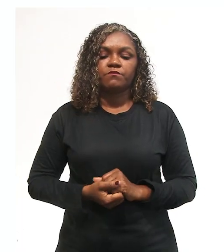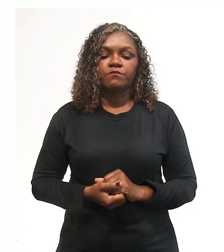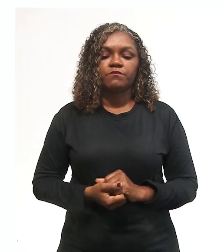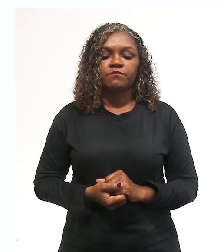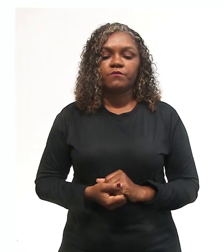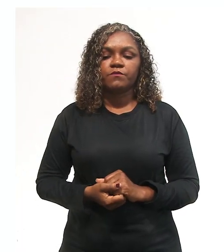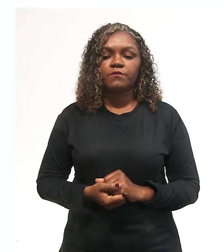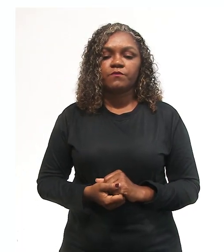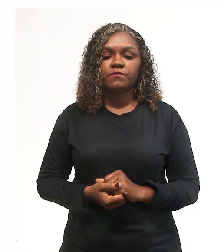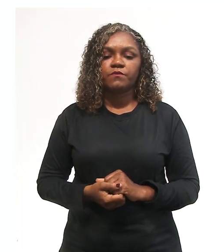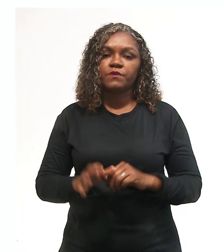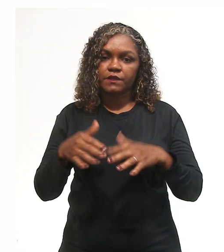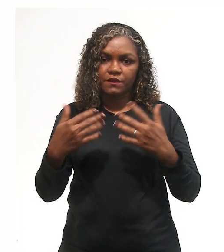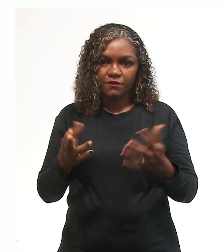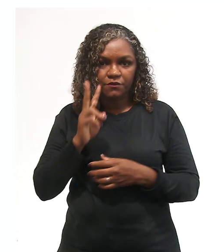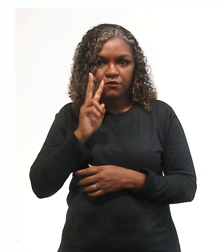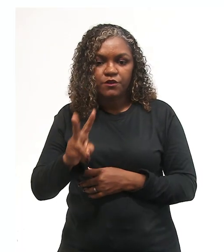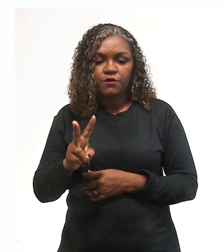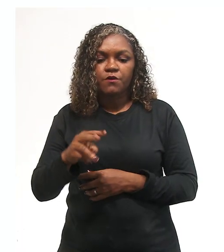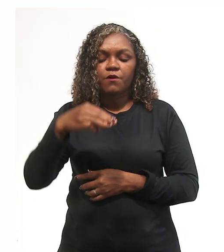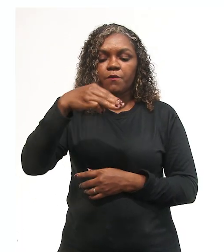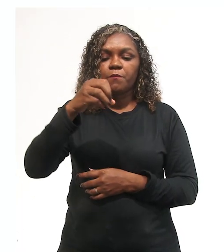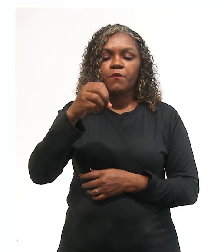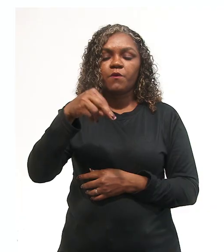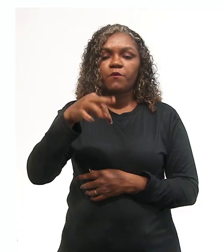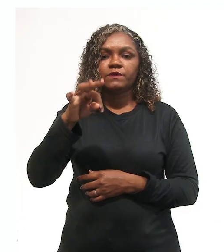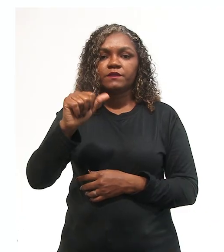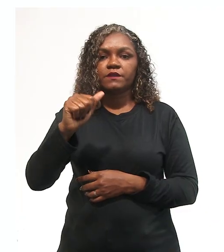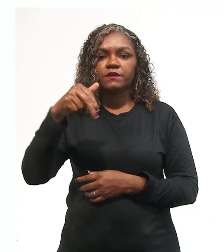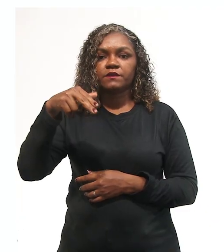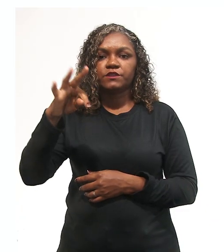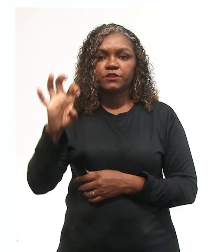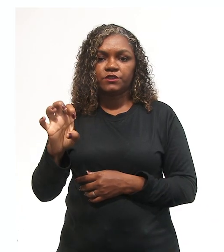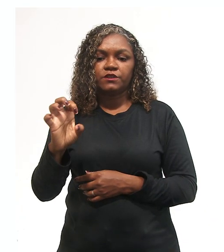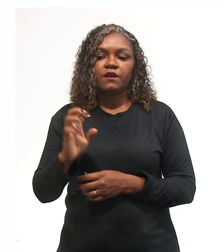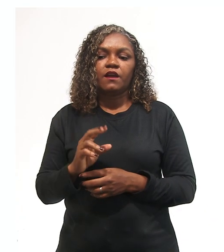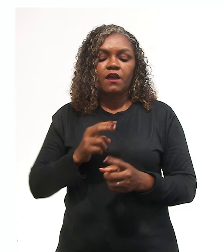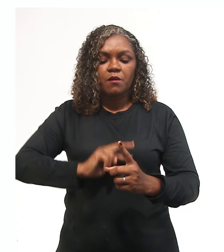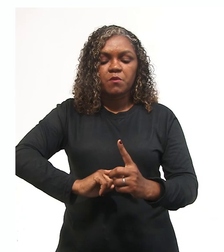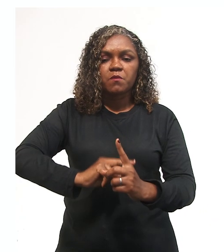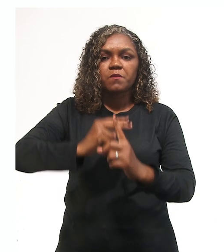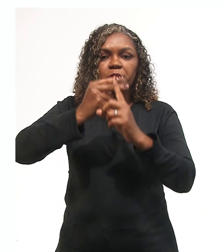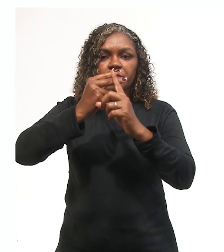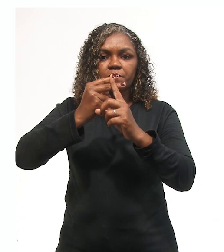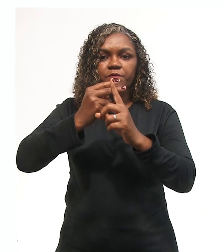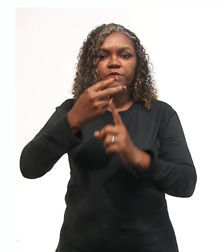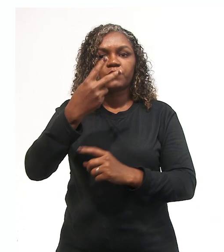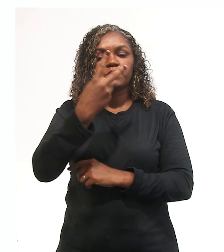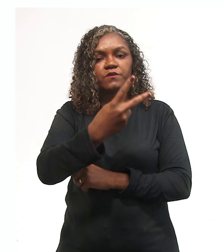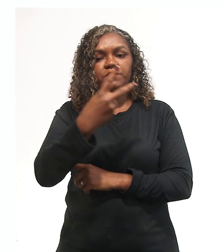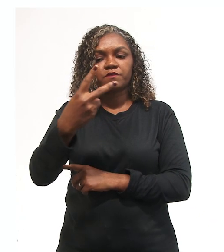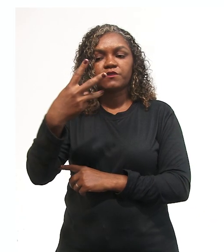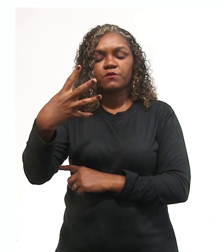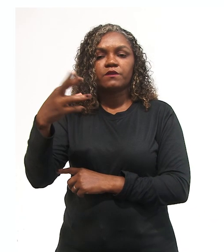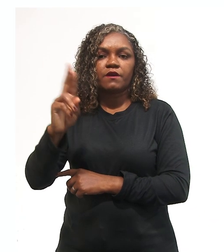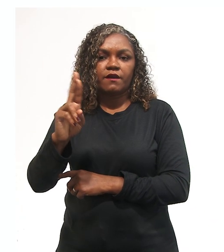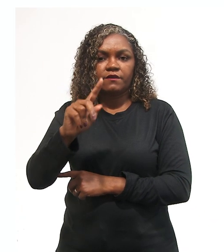224, tá? Então, a gente tem um montante de R$224. Então, a gente tem